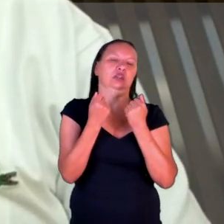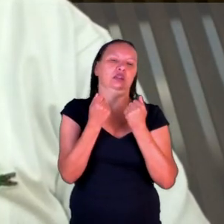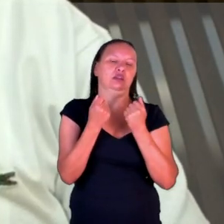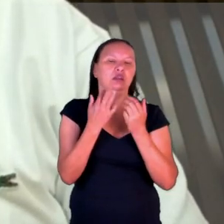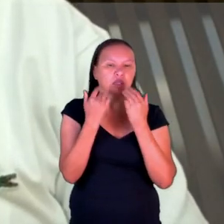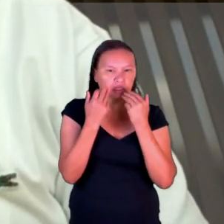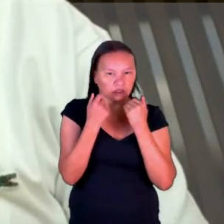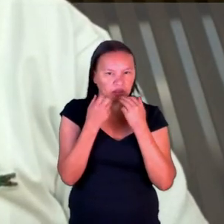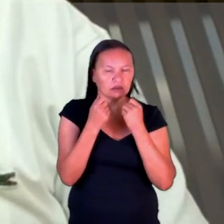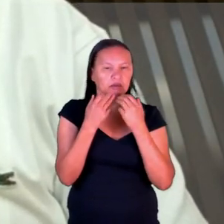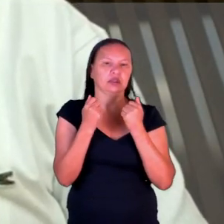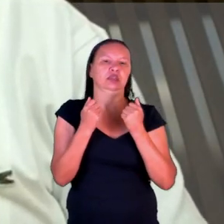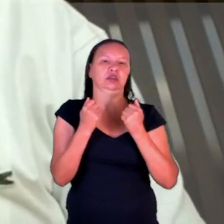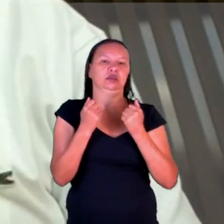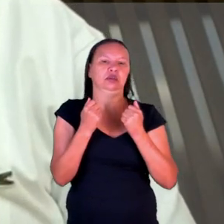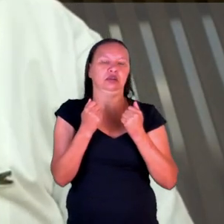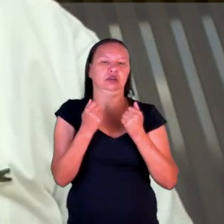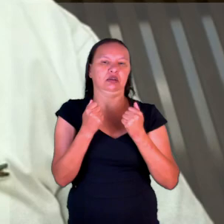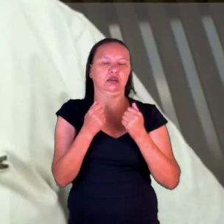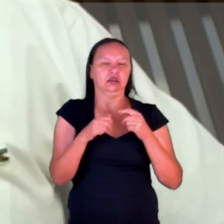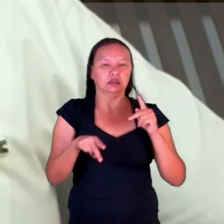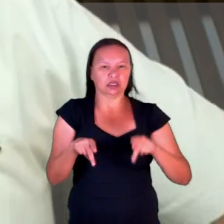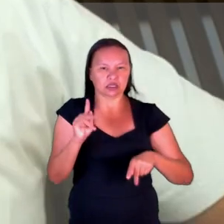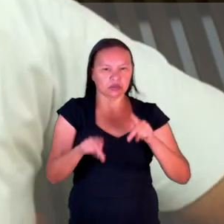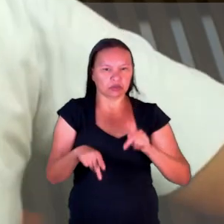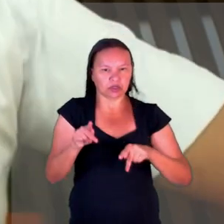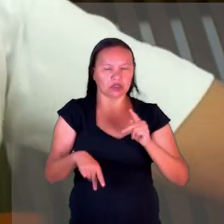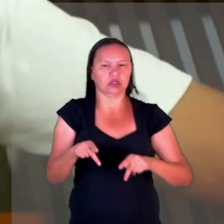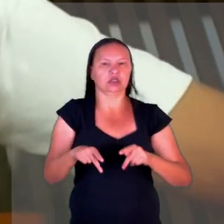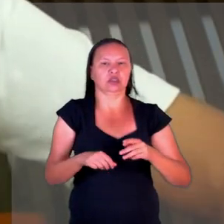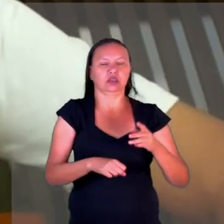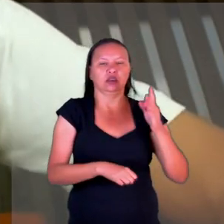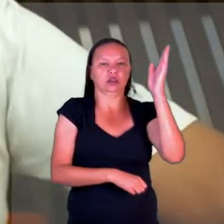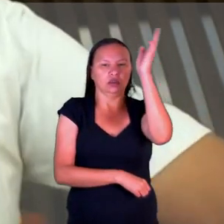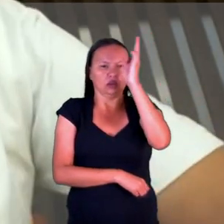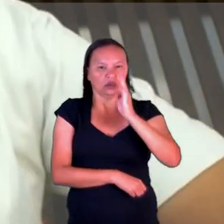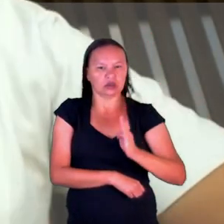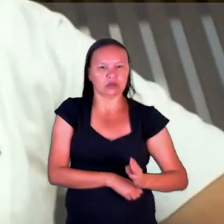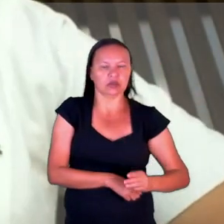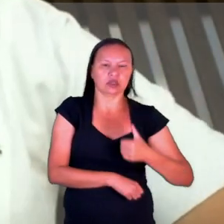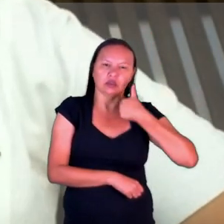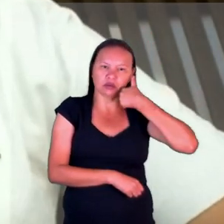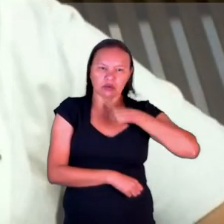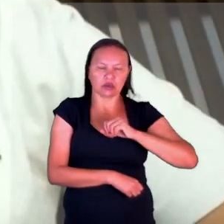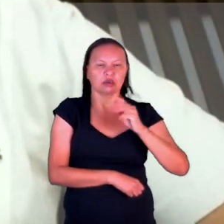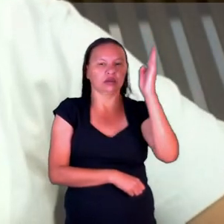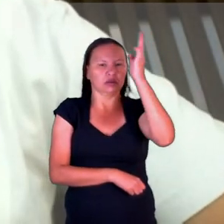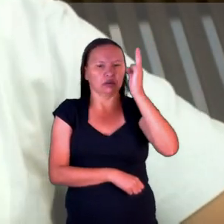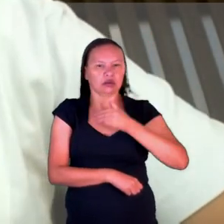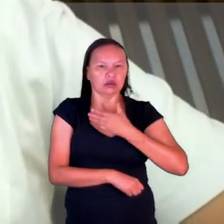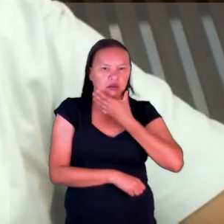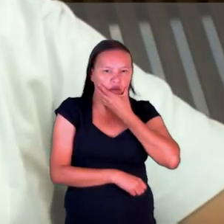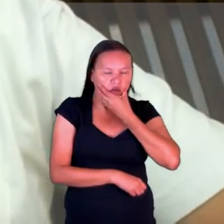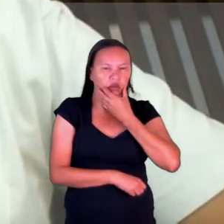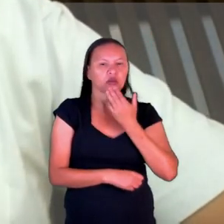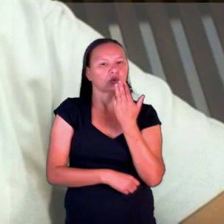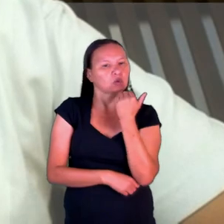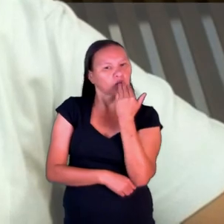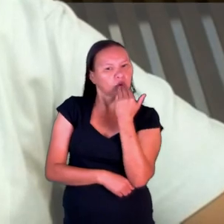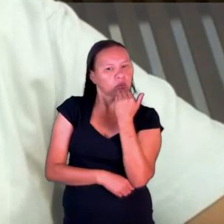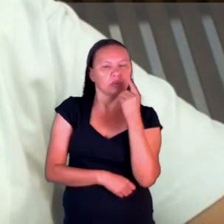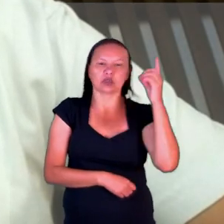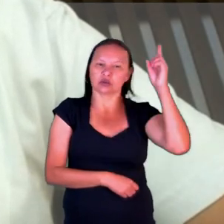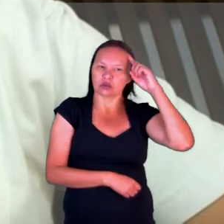alimentação que essas pessoas que esses brasileiros e essas brasileiras eh consomem no seu dia a dia